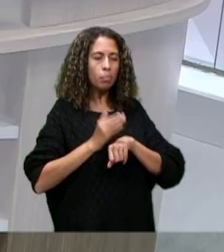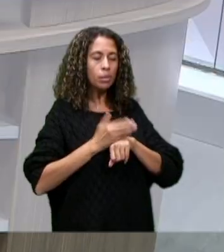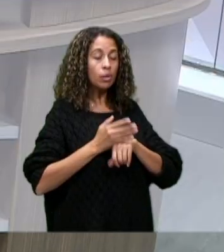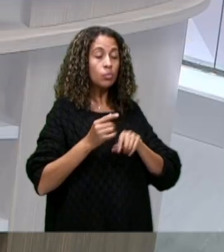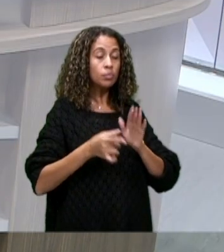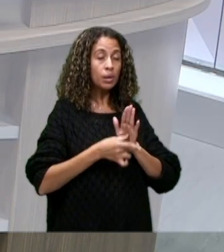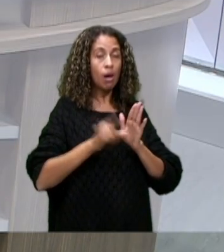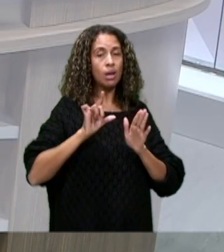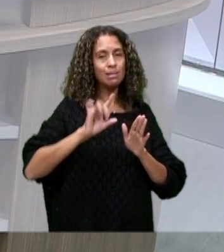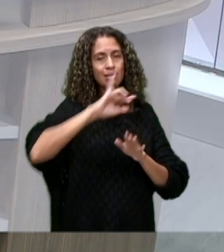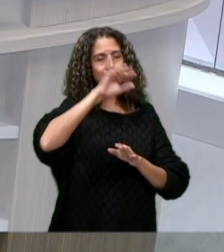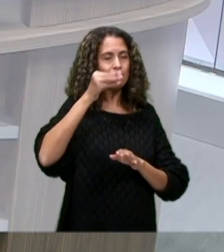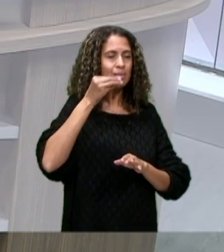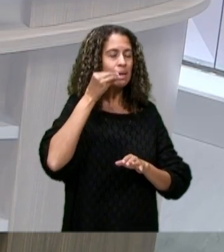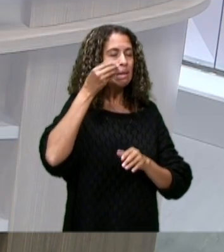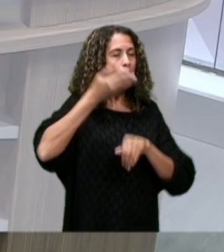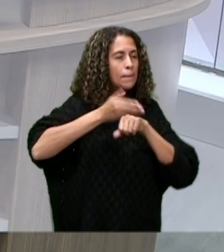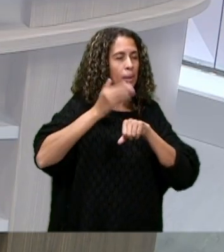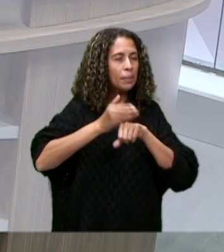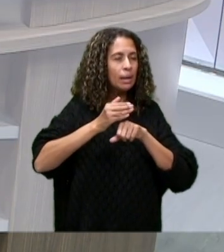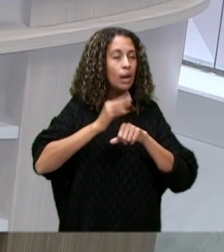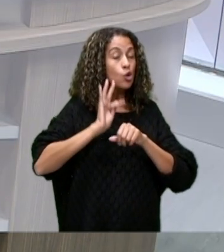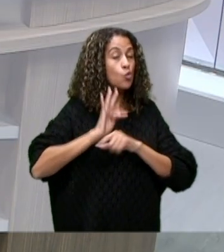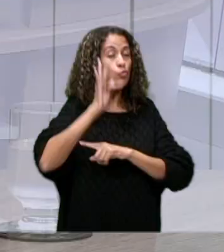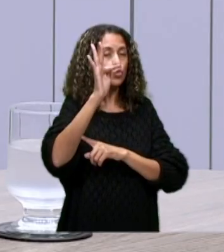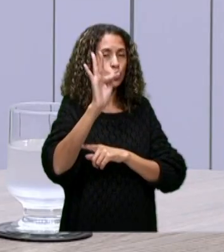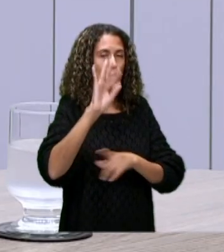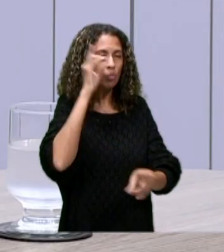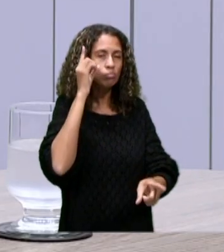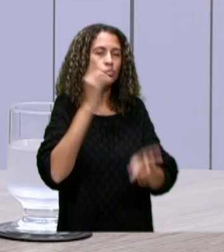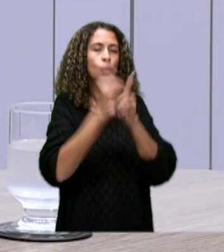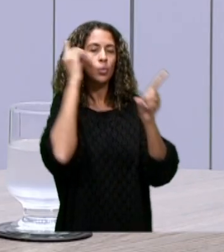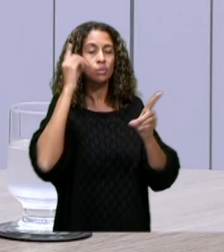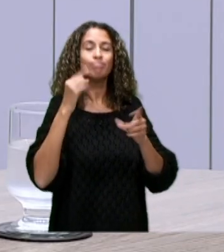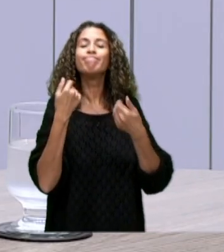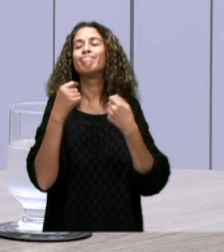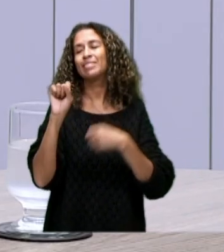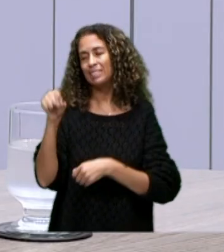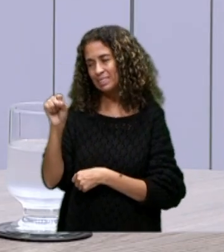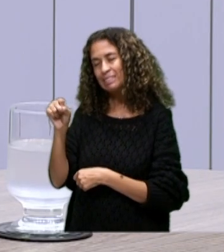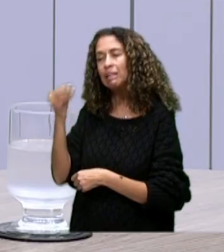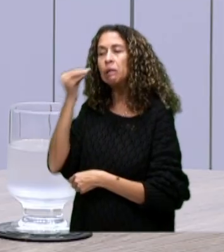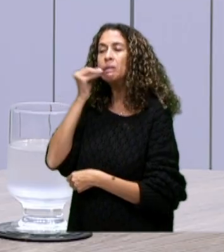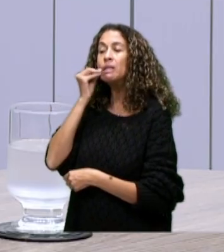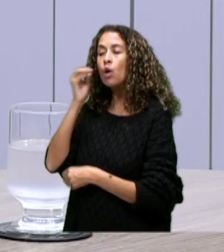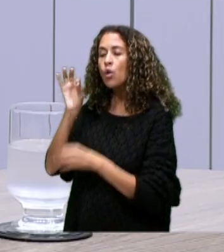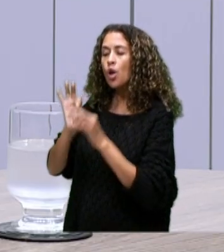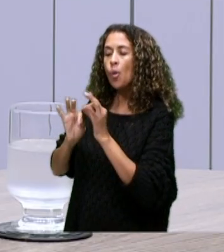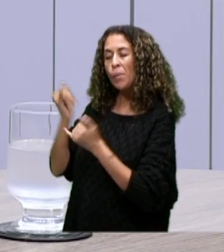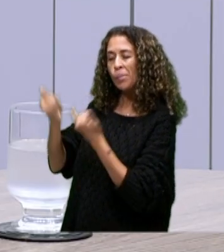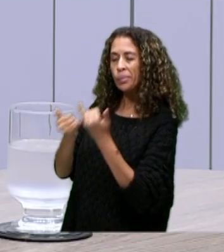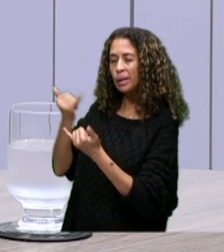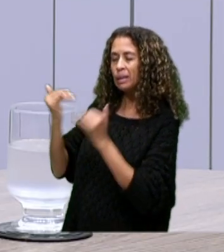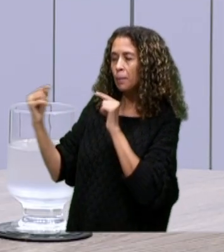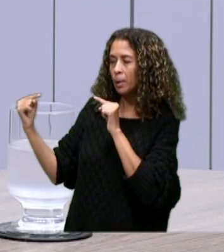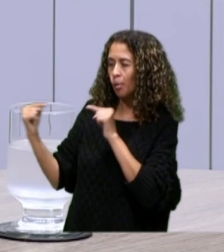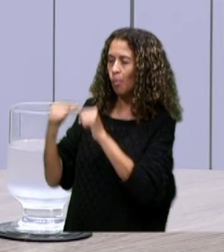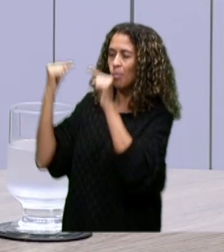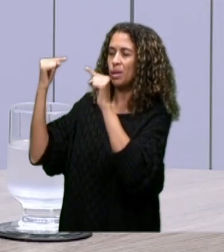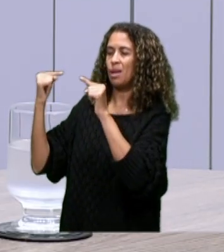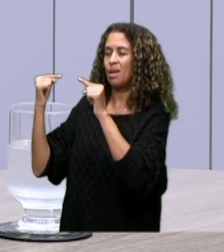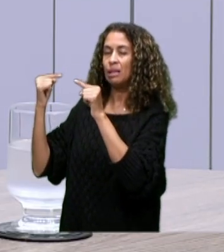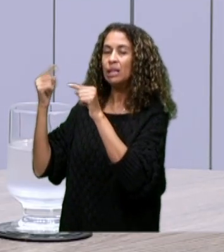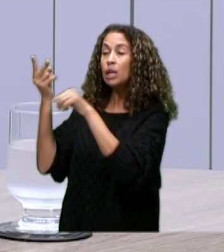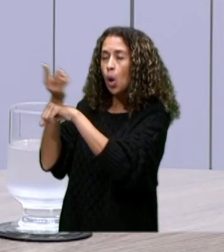encontrar ao longo da vida? Sim, até pesquisei muito para achar um jogo que se enquadrasse no que eu queria para o livro. Tive que